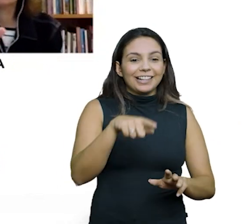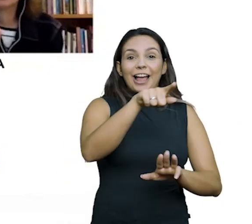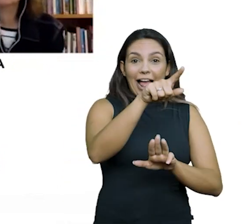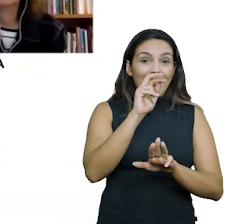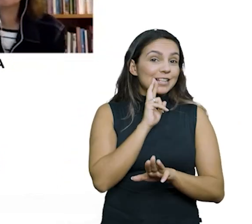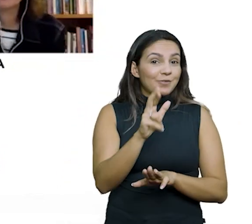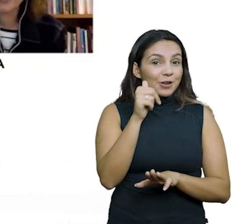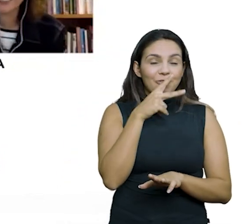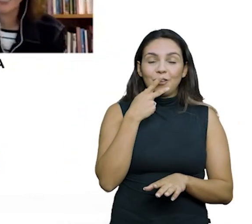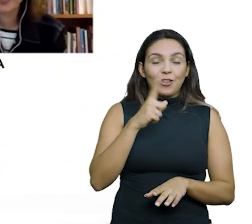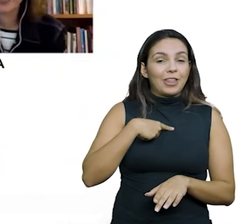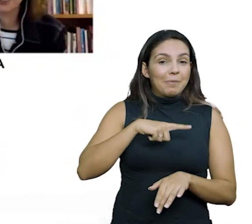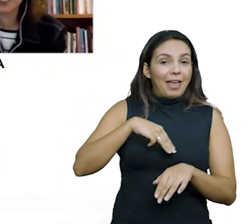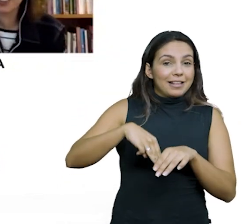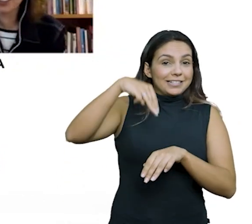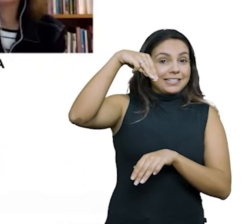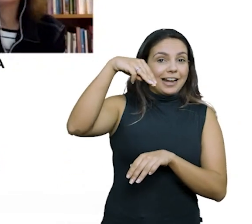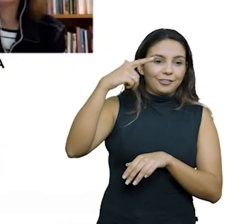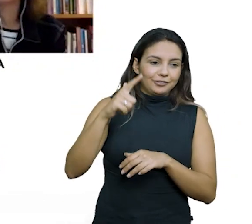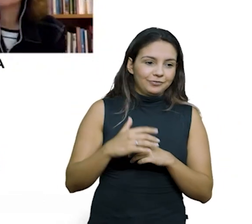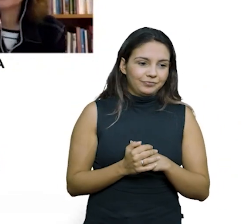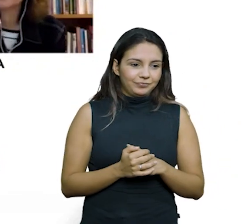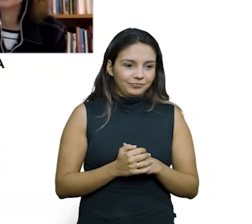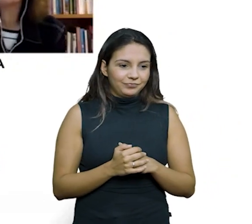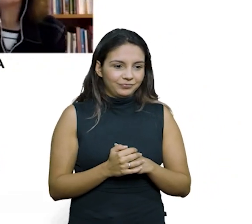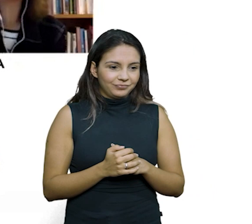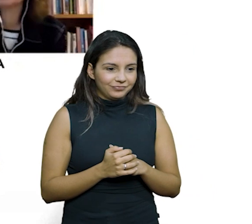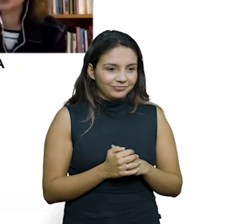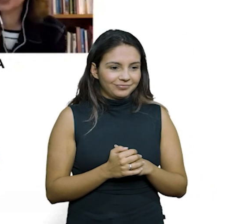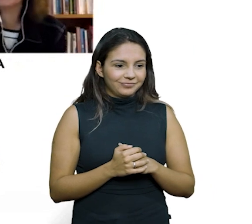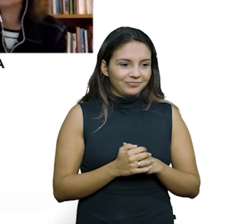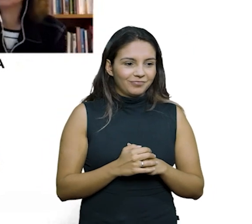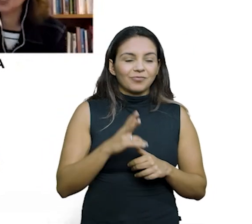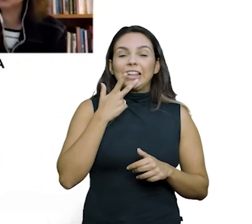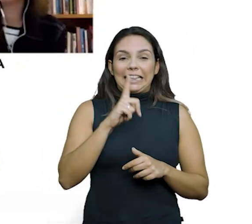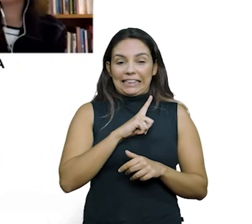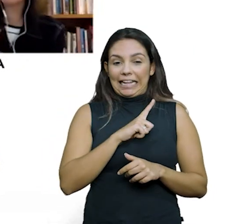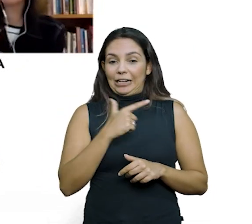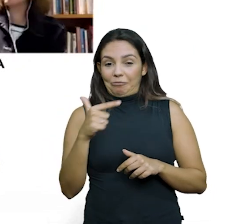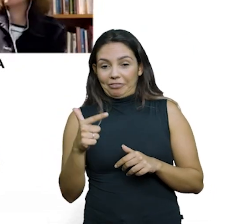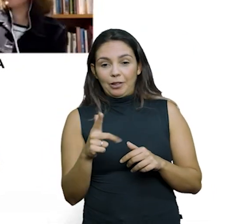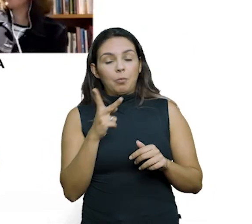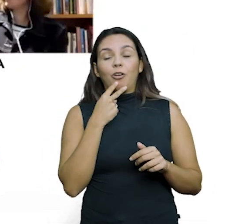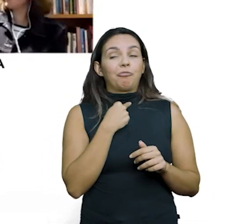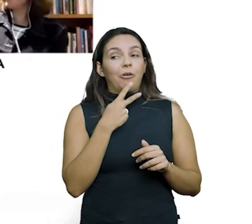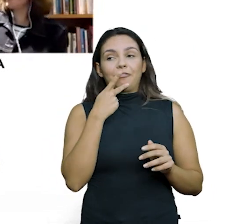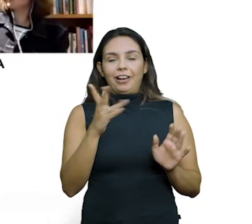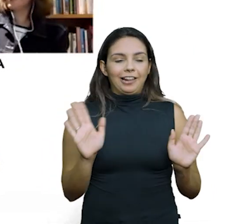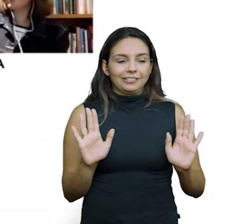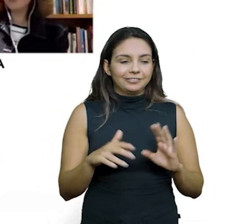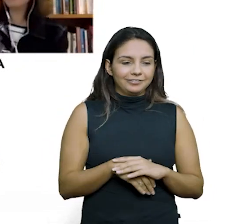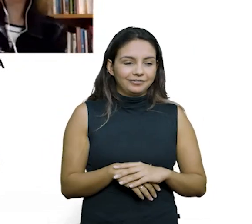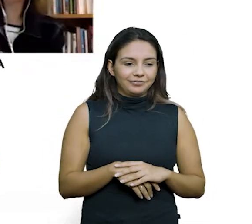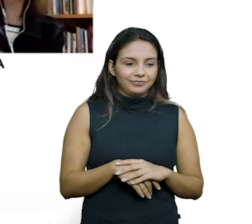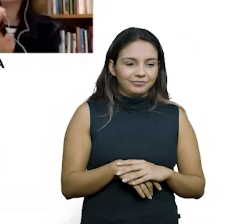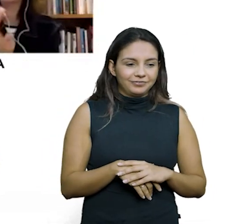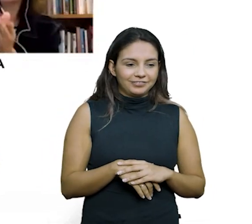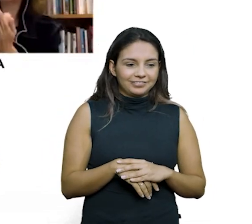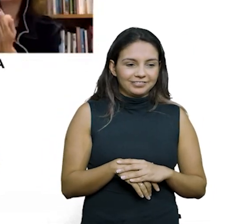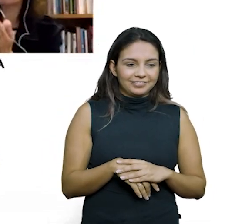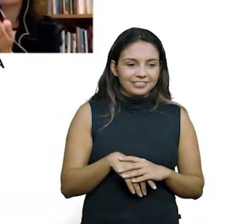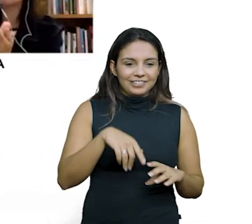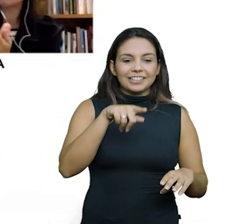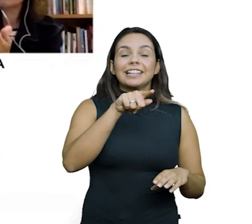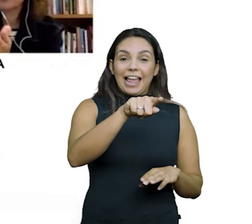tenho mestrado. Não, retiro tudo. Mas o meu mestrado eu fiz falar direitinho. que a coisa tem, não tem, é complicado. Meu mestrado tem diploma